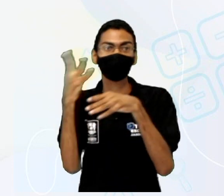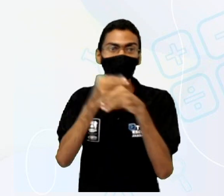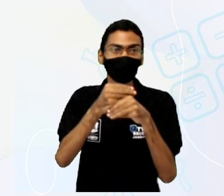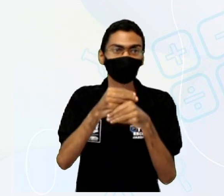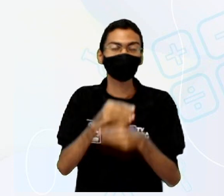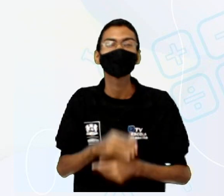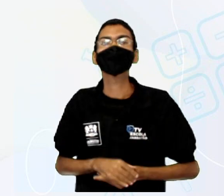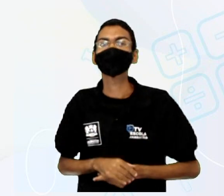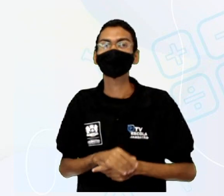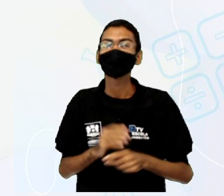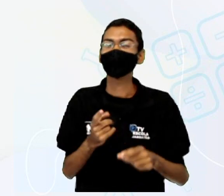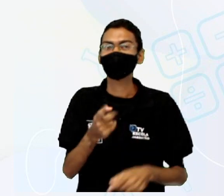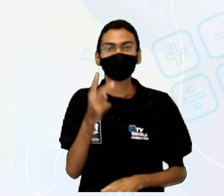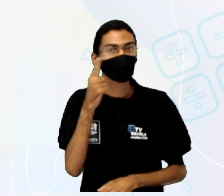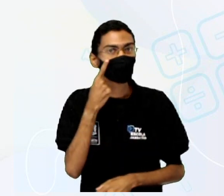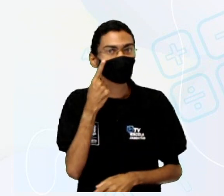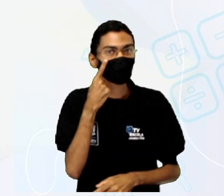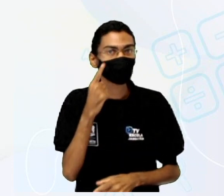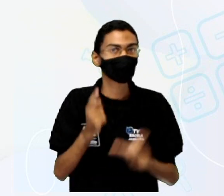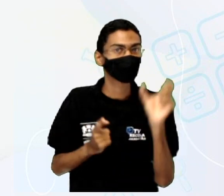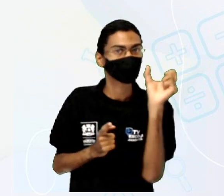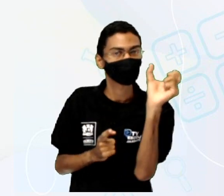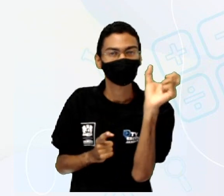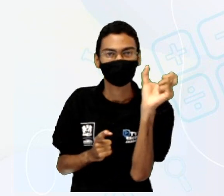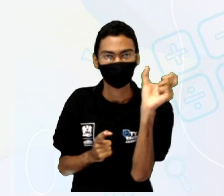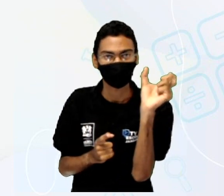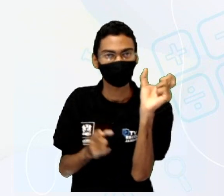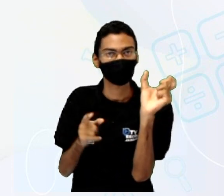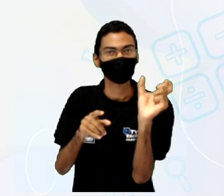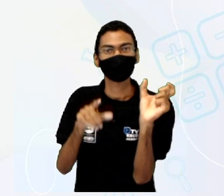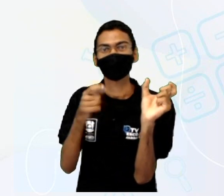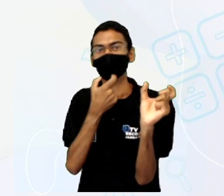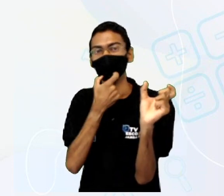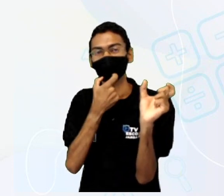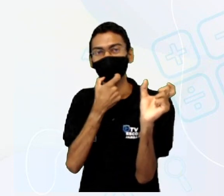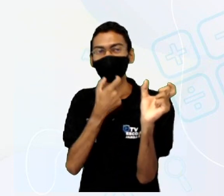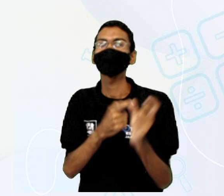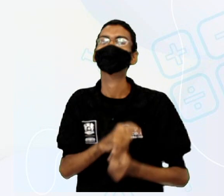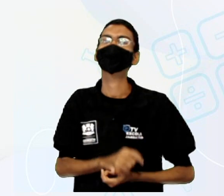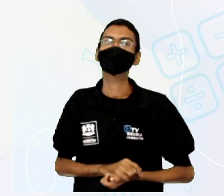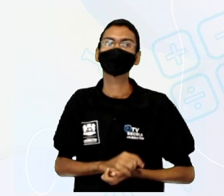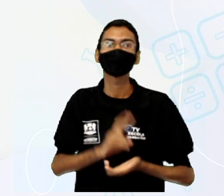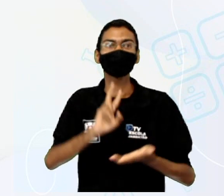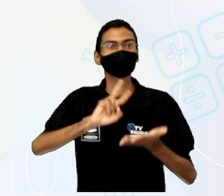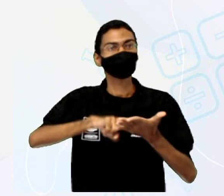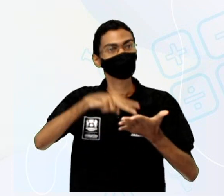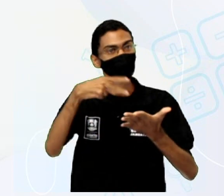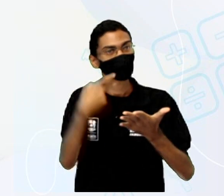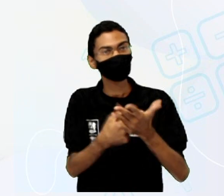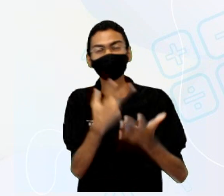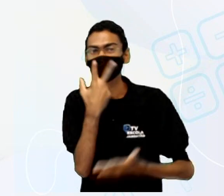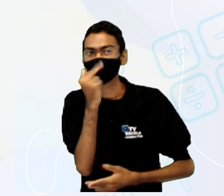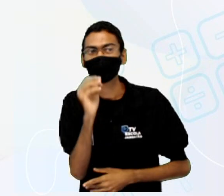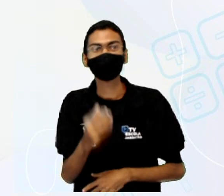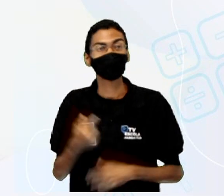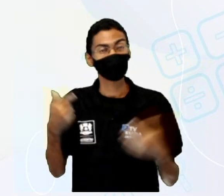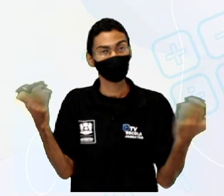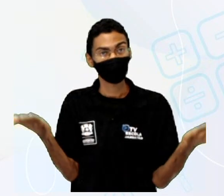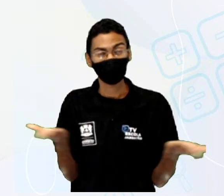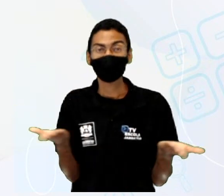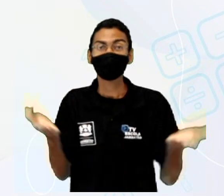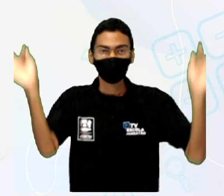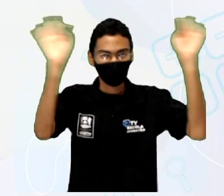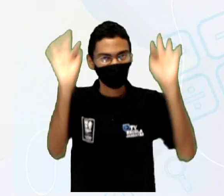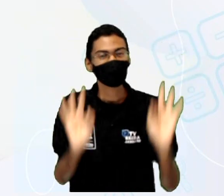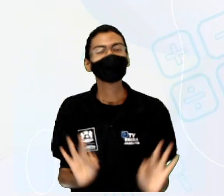happy, I'm happy. A tradução é a mesma, eu estou feliz hoje. She